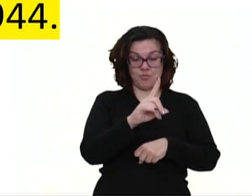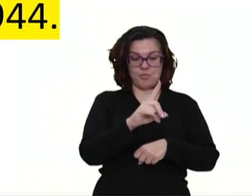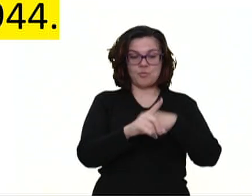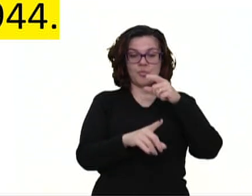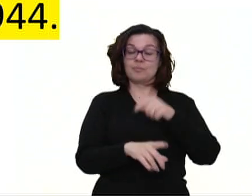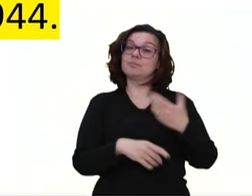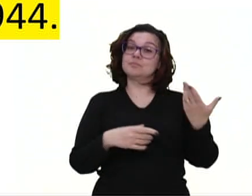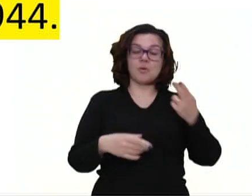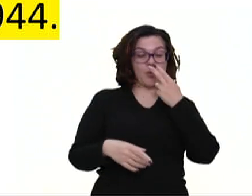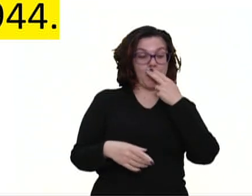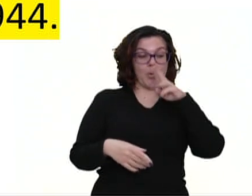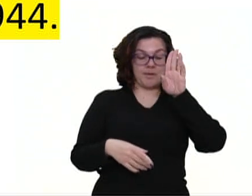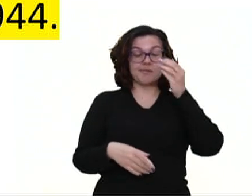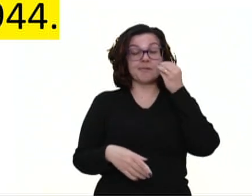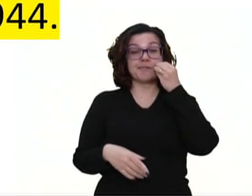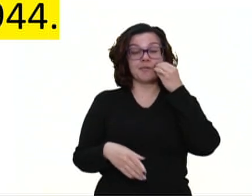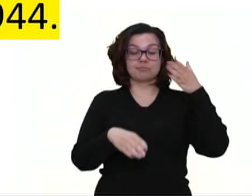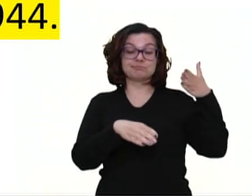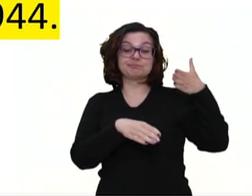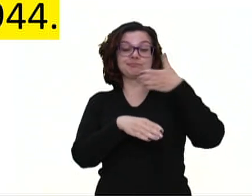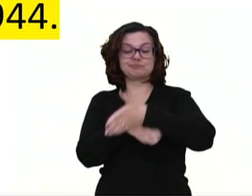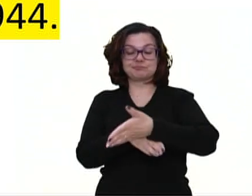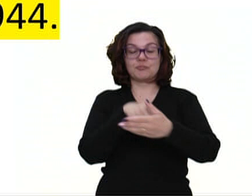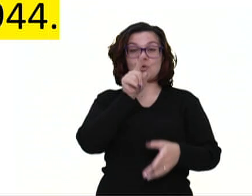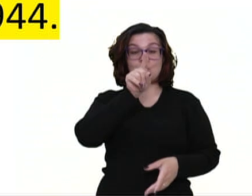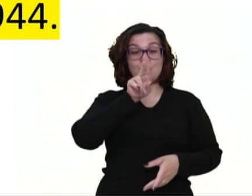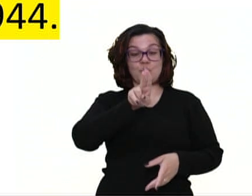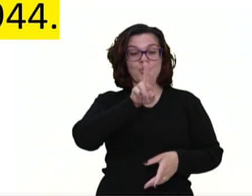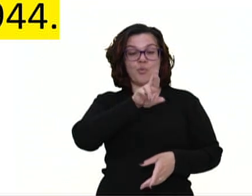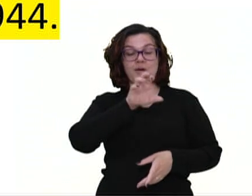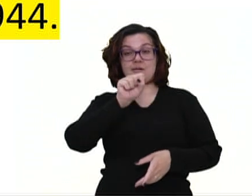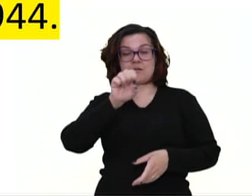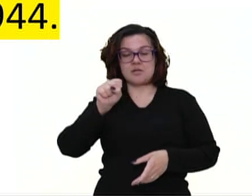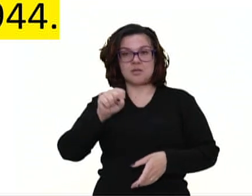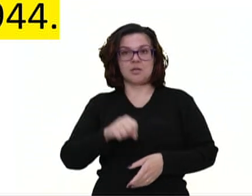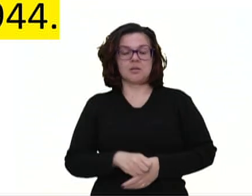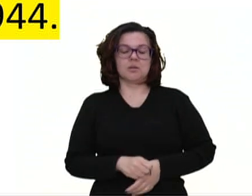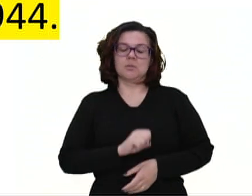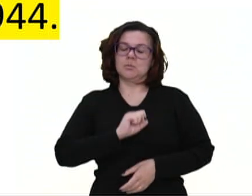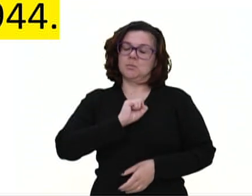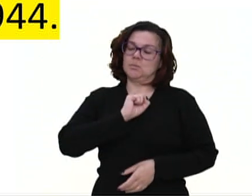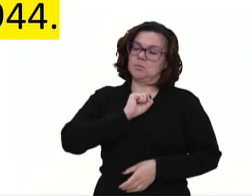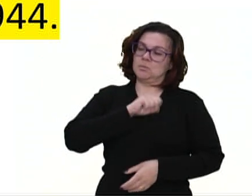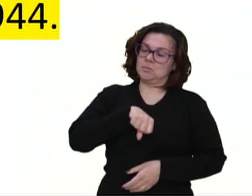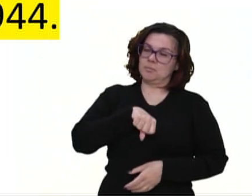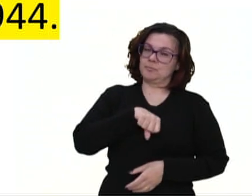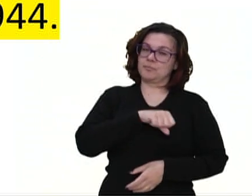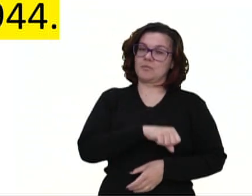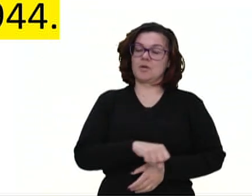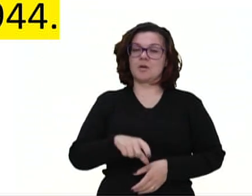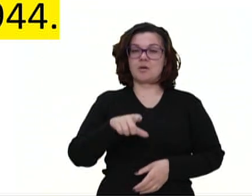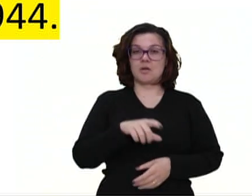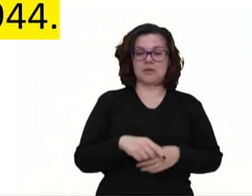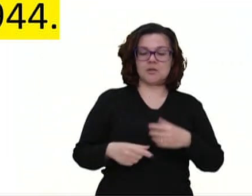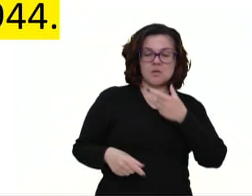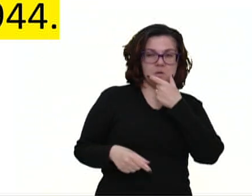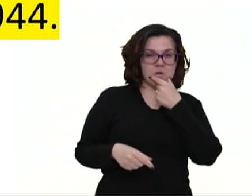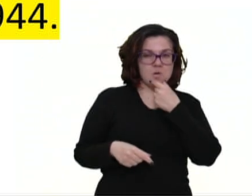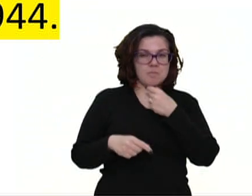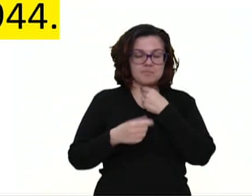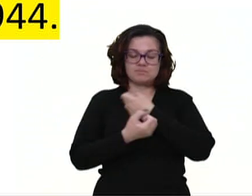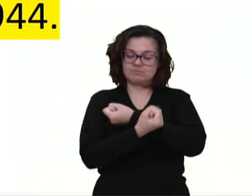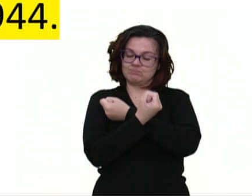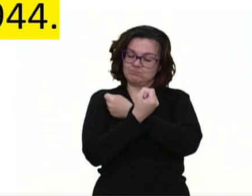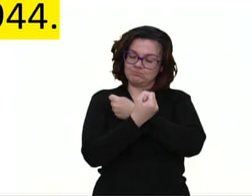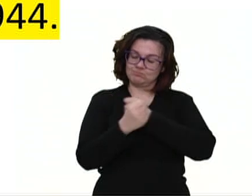Hitler tenta, de maneira frustrada, invadir a União Soviética. Assim, provoca a ira do grande urso soviético. E ele vai